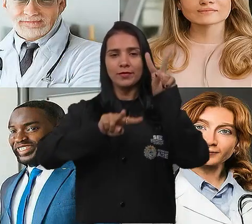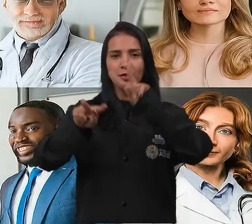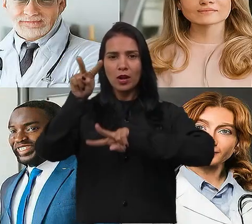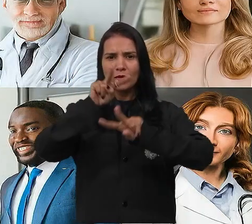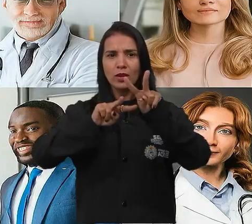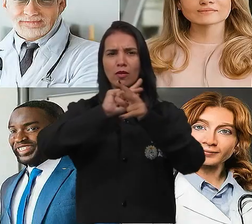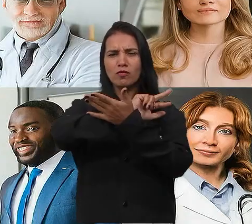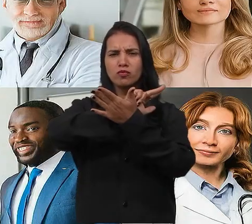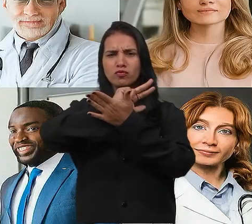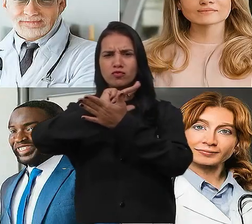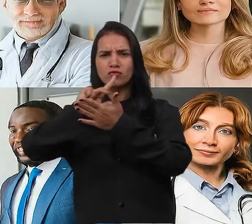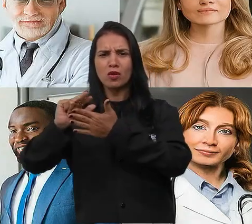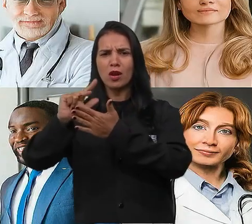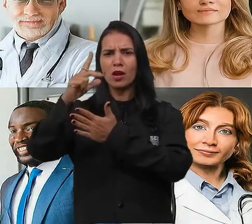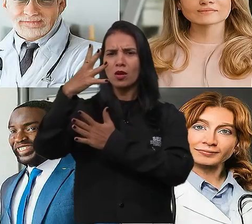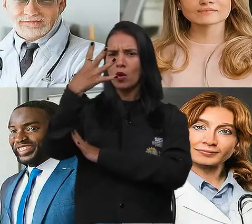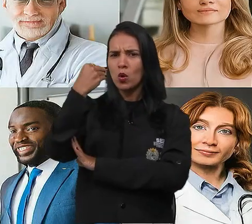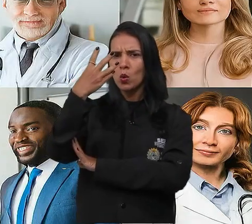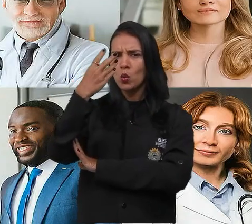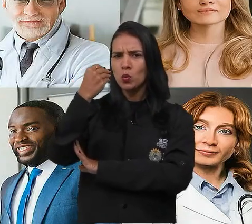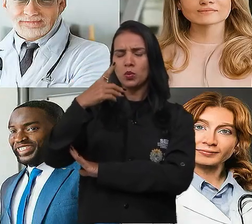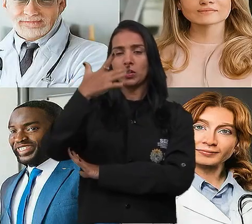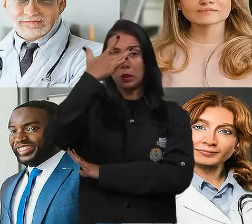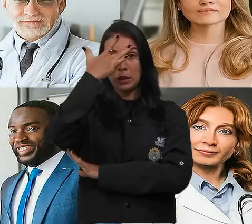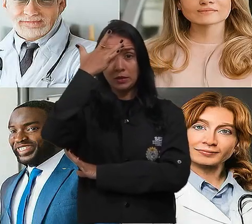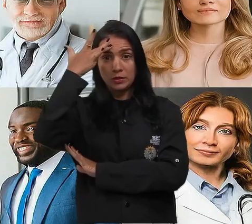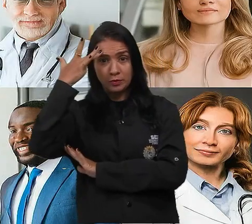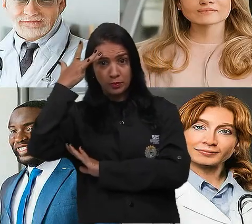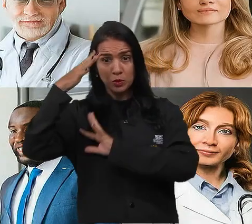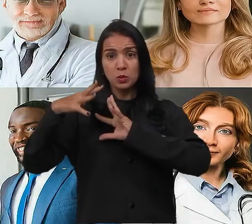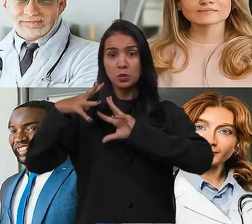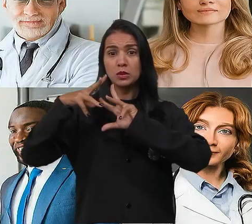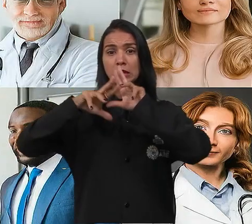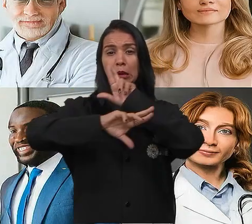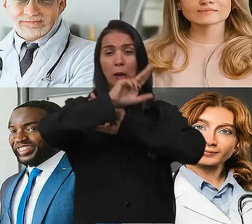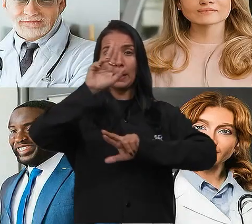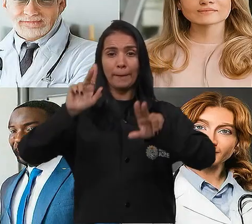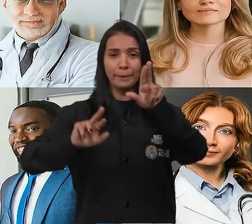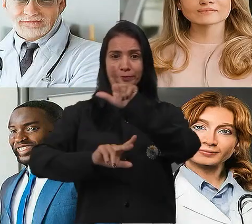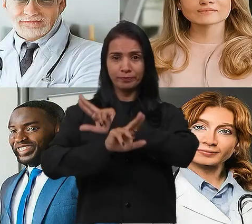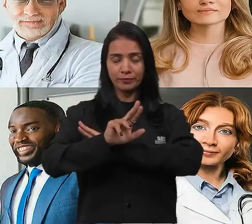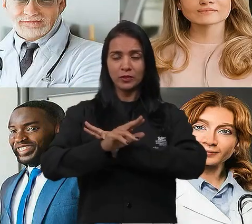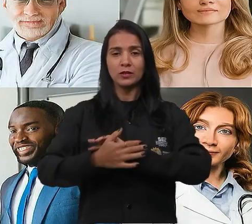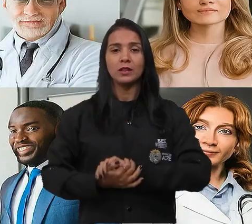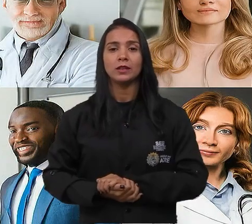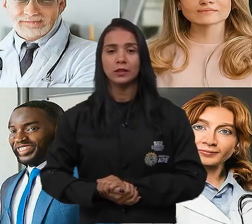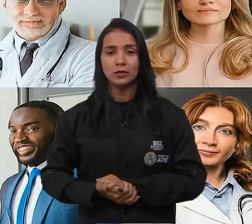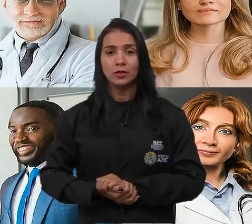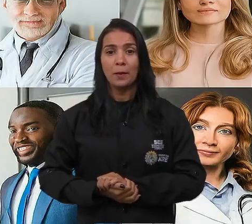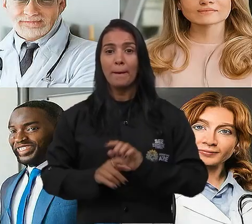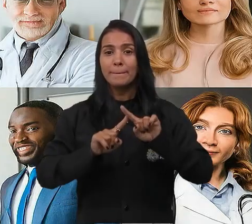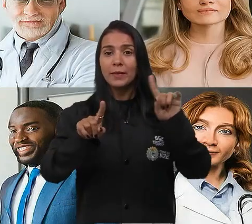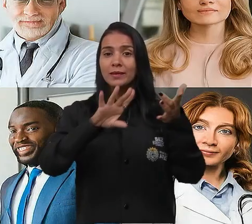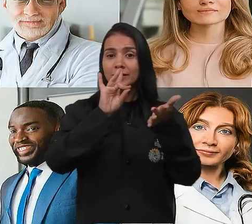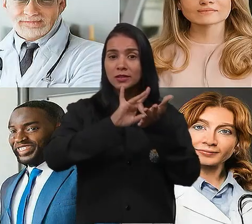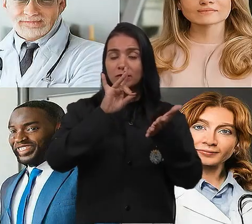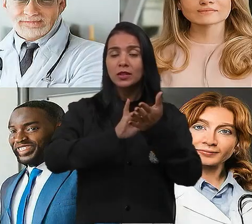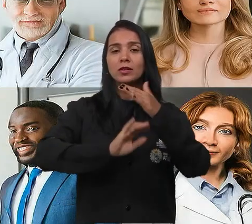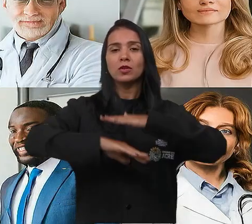aliás, várias fotos, né, de pessoas absolutamente distintas, evidenciando